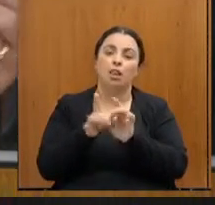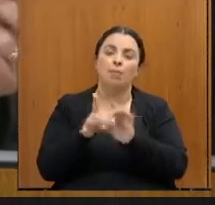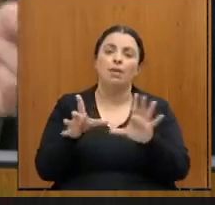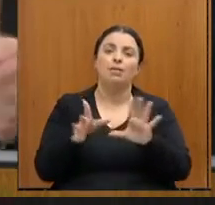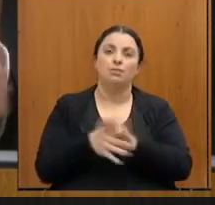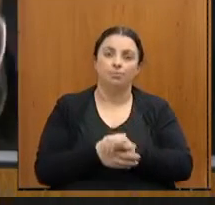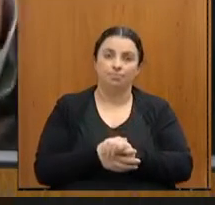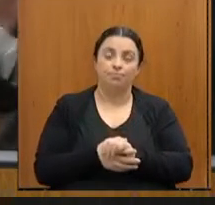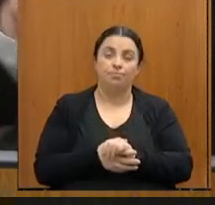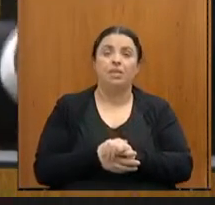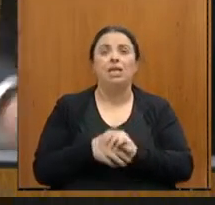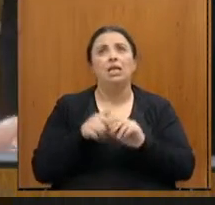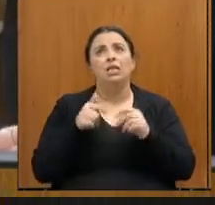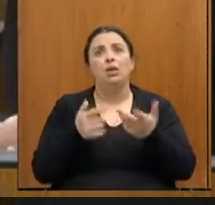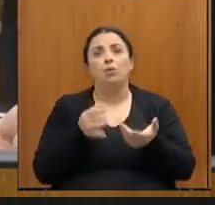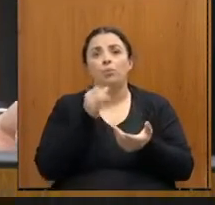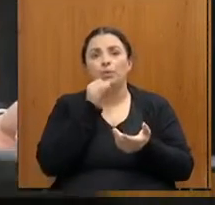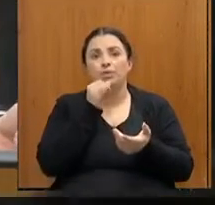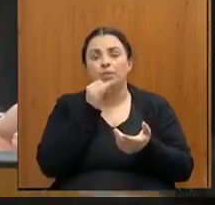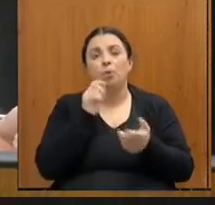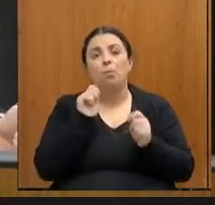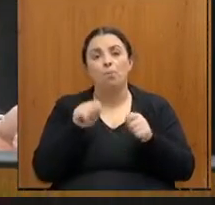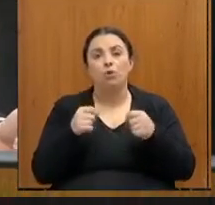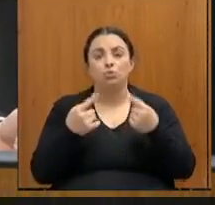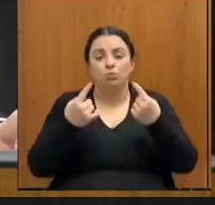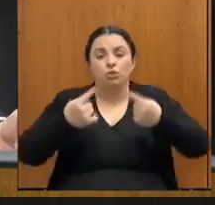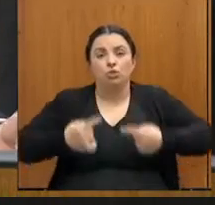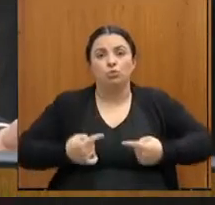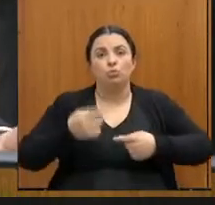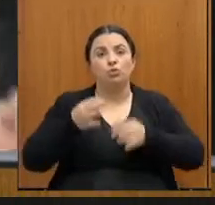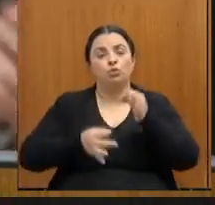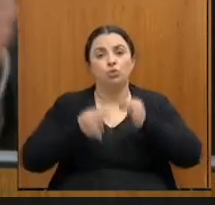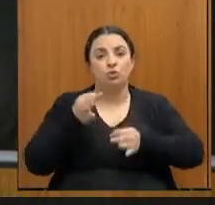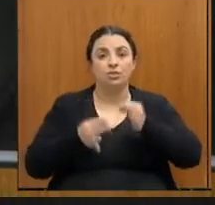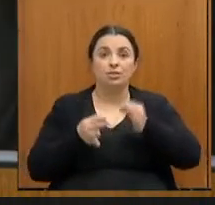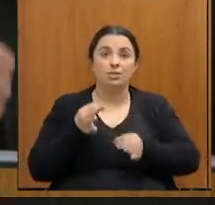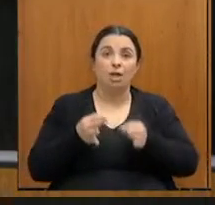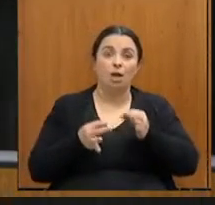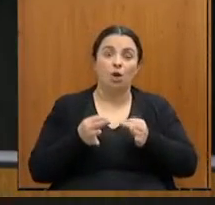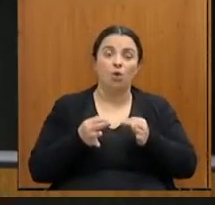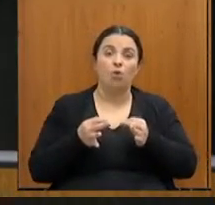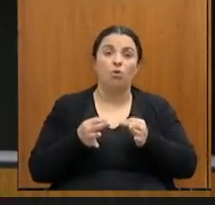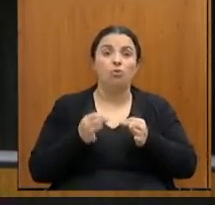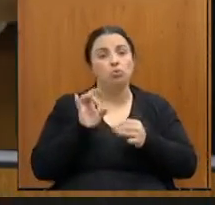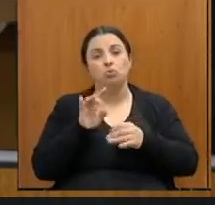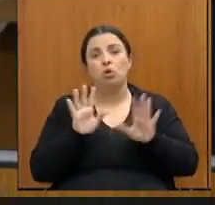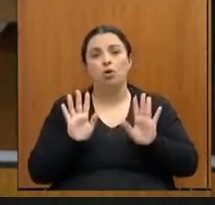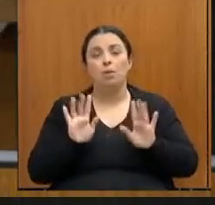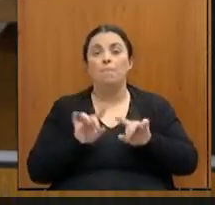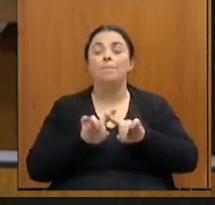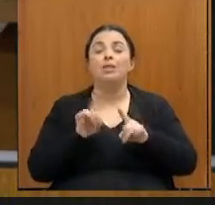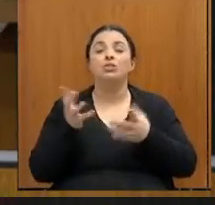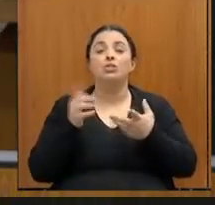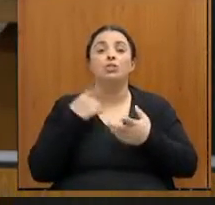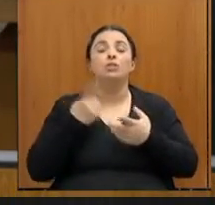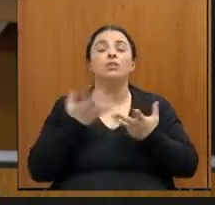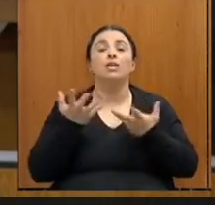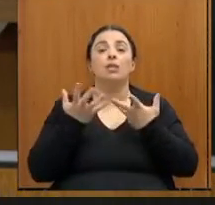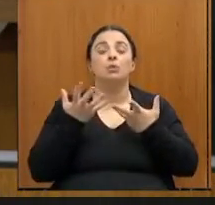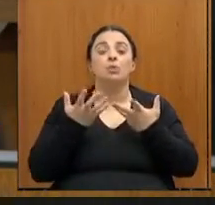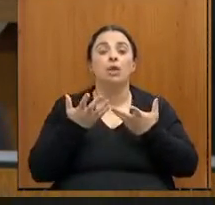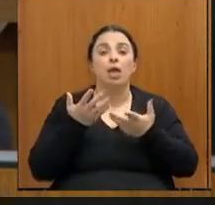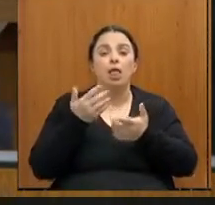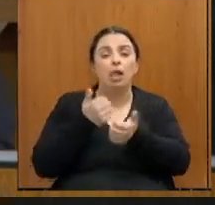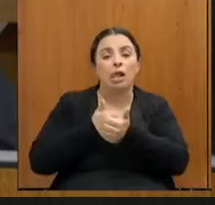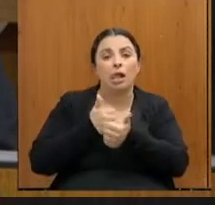mudança de que eu poderia simplesmente entrar em uma disputa judicial com a fornecedor e nós estamos trabalhando sentido buscar uma solução e assim o fizemos